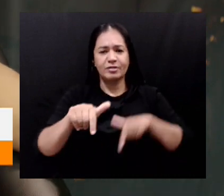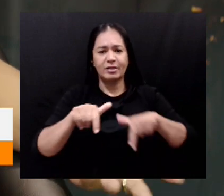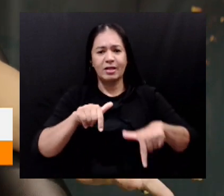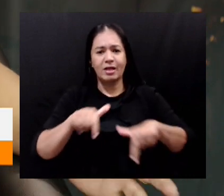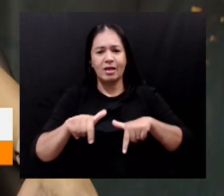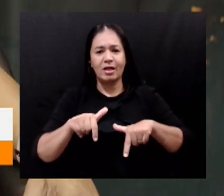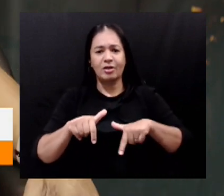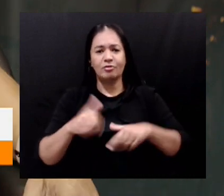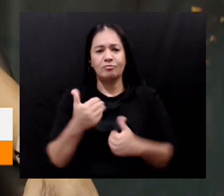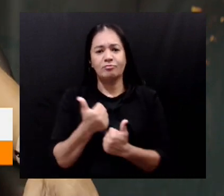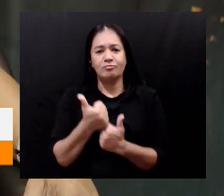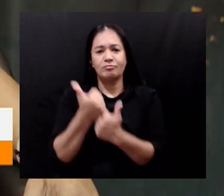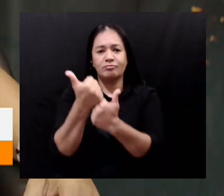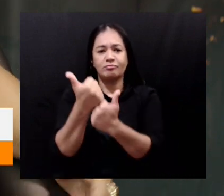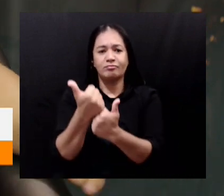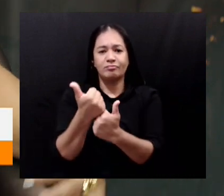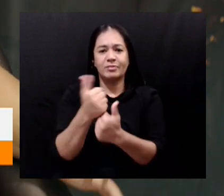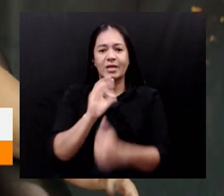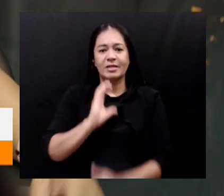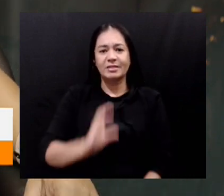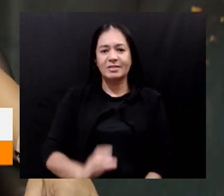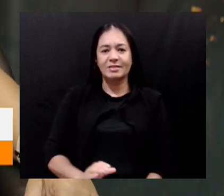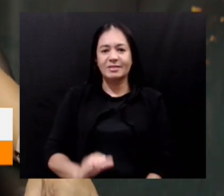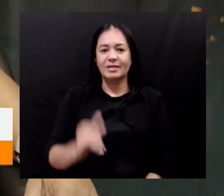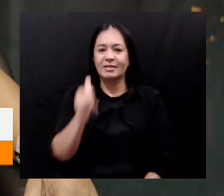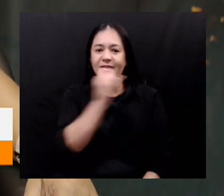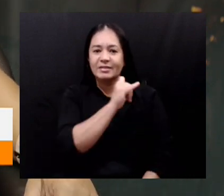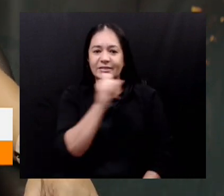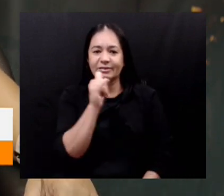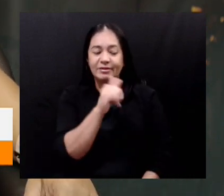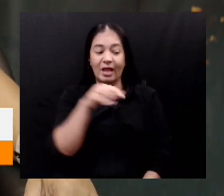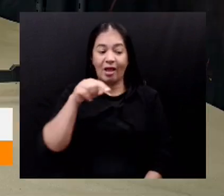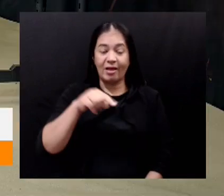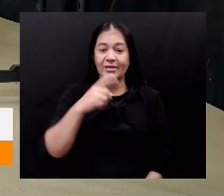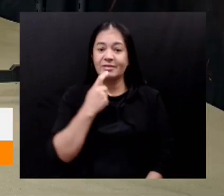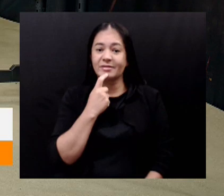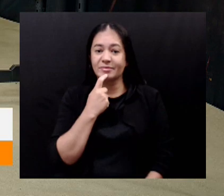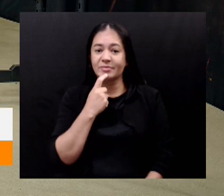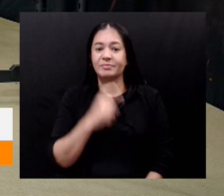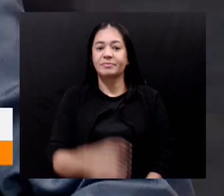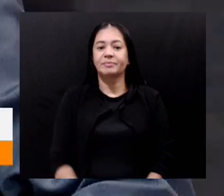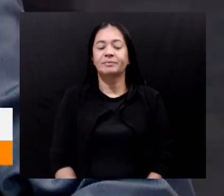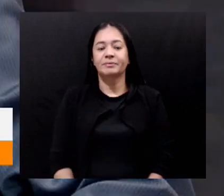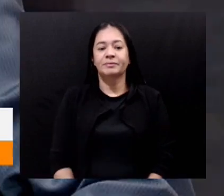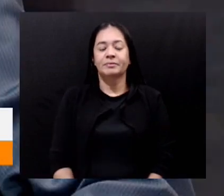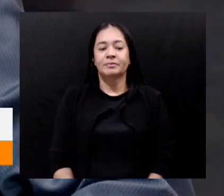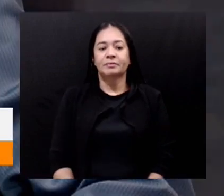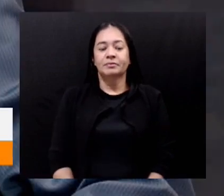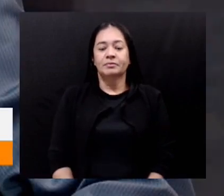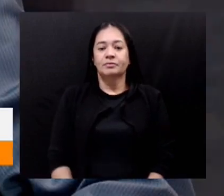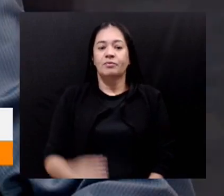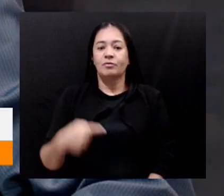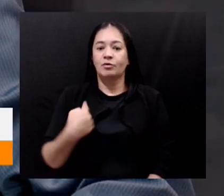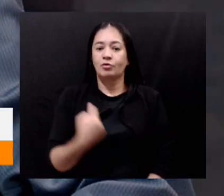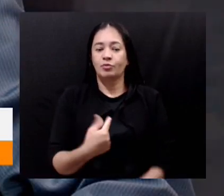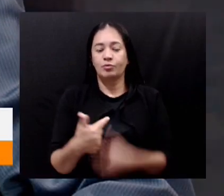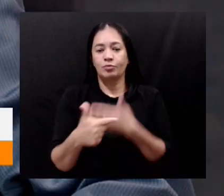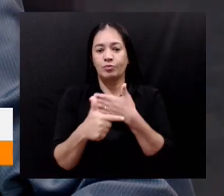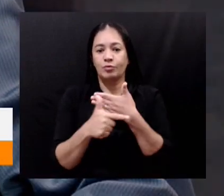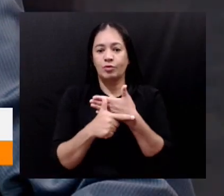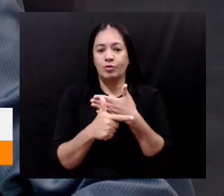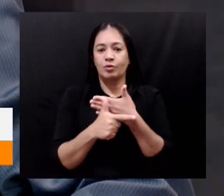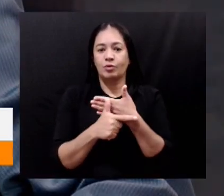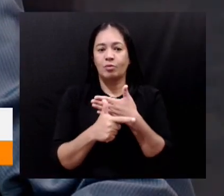à cidadania italiana aqui na cidade de Campinas? Então, o nosso papel, eu diria que além de